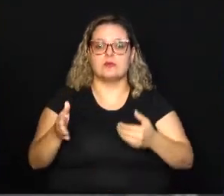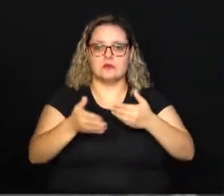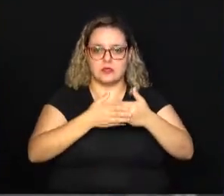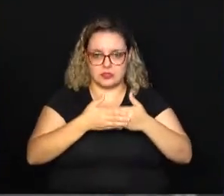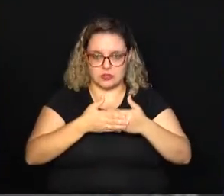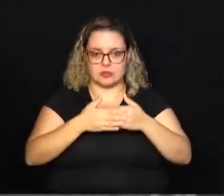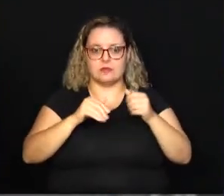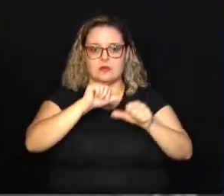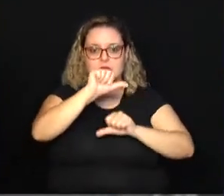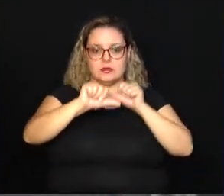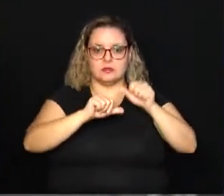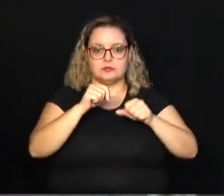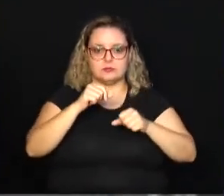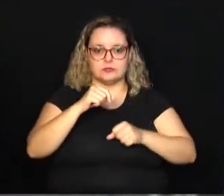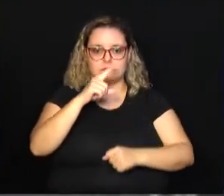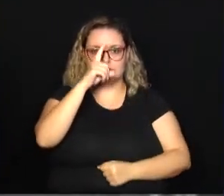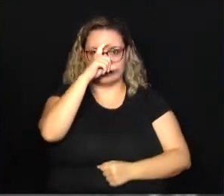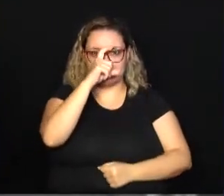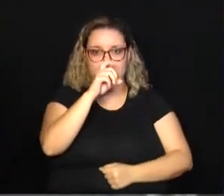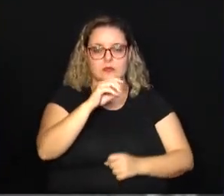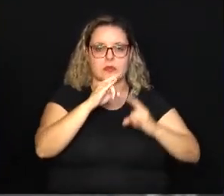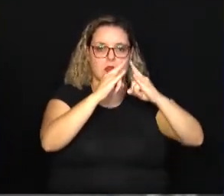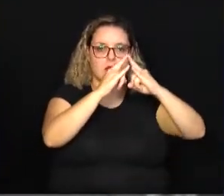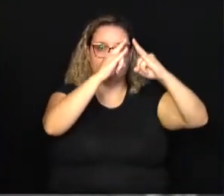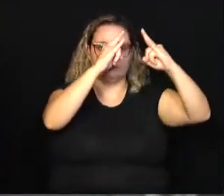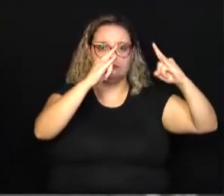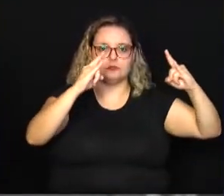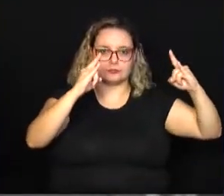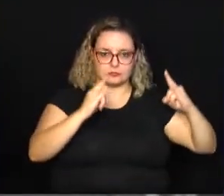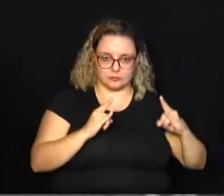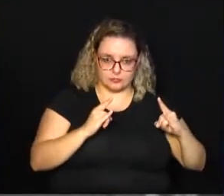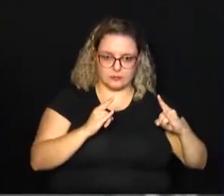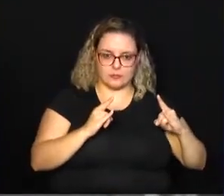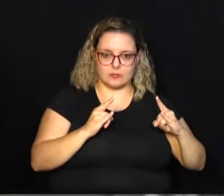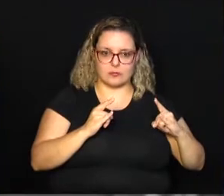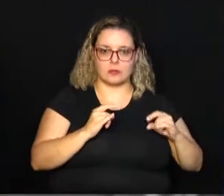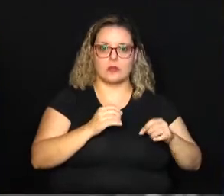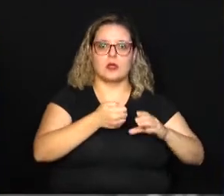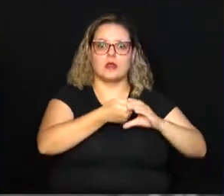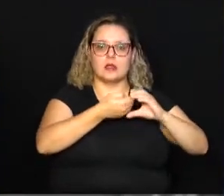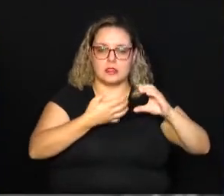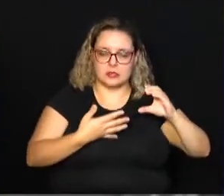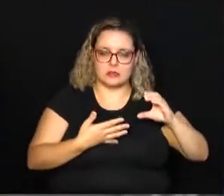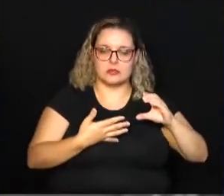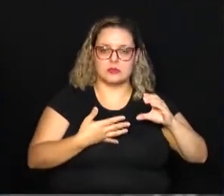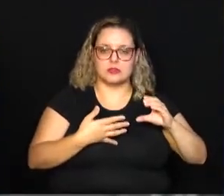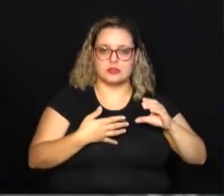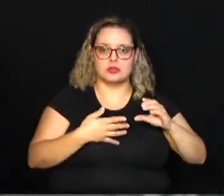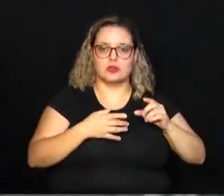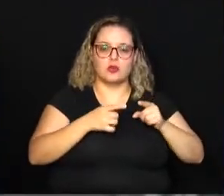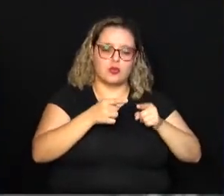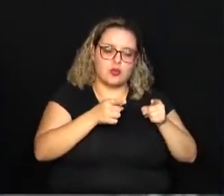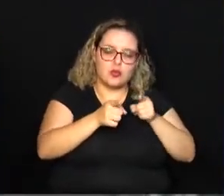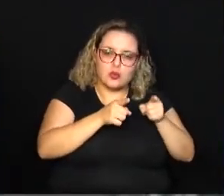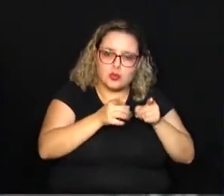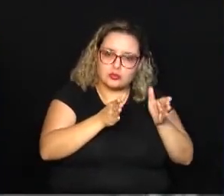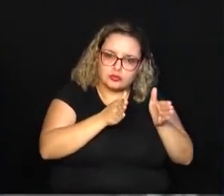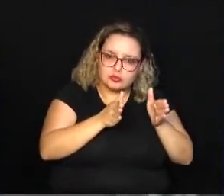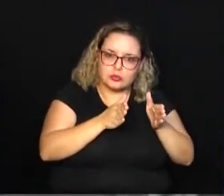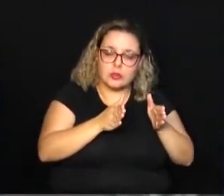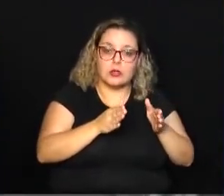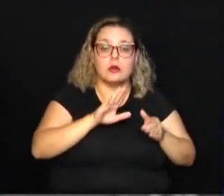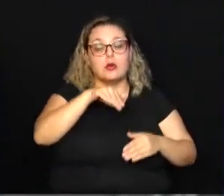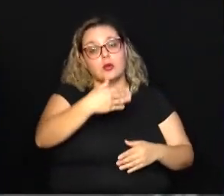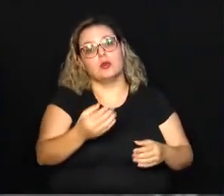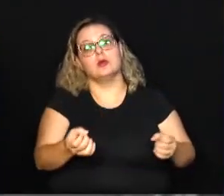no hospital que a gente chama hospital de campanha, porque na verdade é um hospital em caráter provisório, que vai terminar assim que a pandemia se